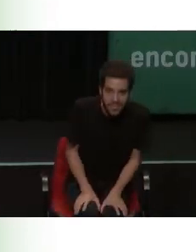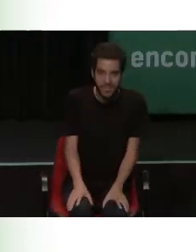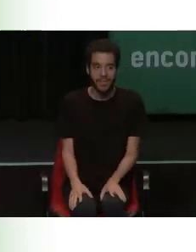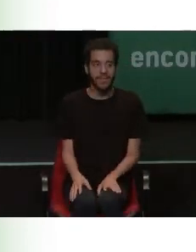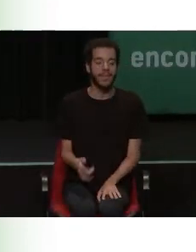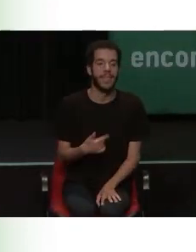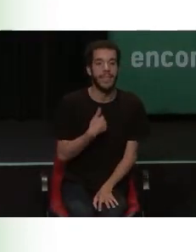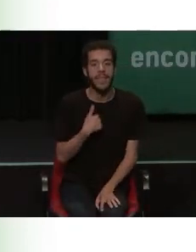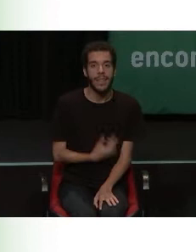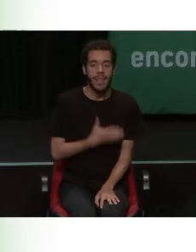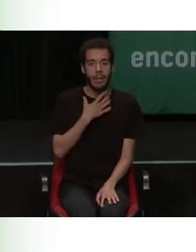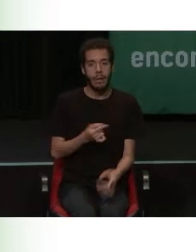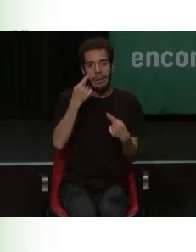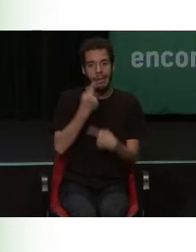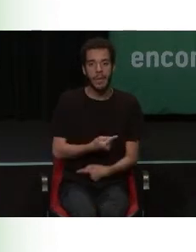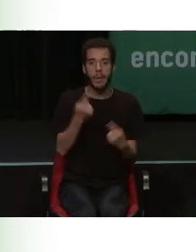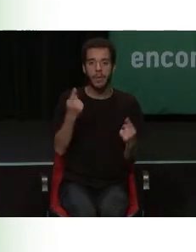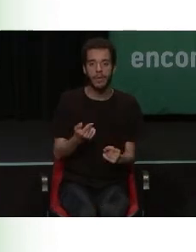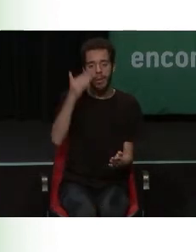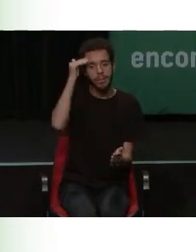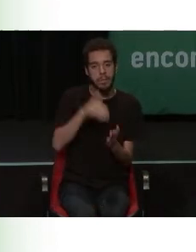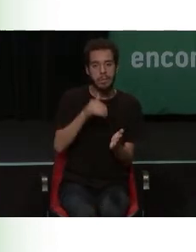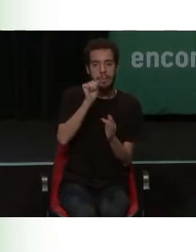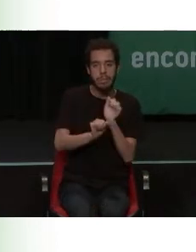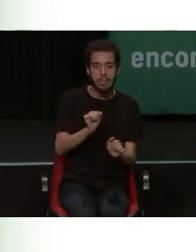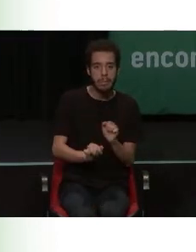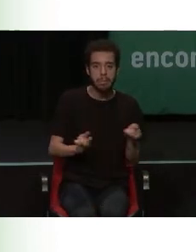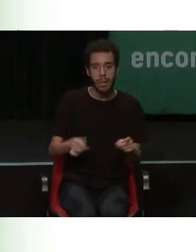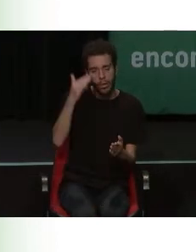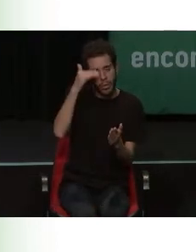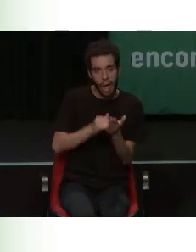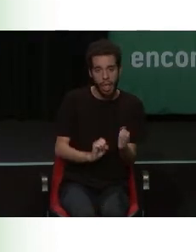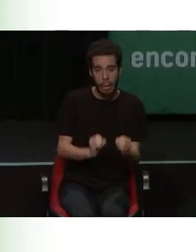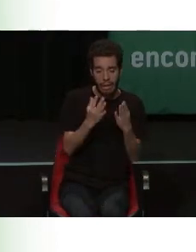Gostava de mostrar alguns resultados preliminares.